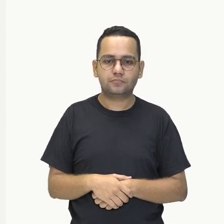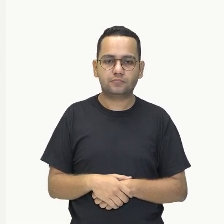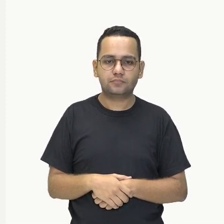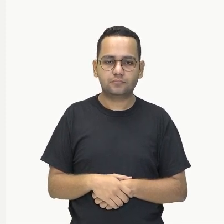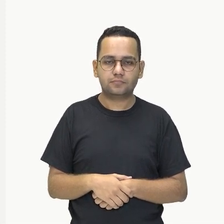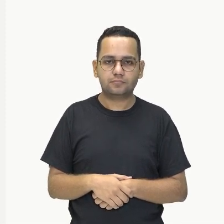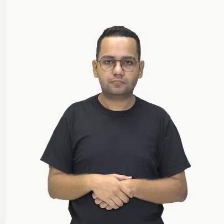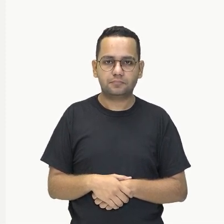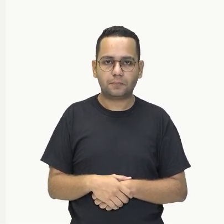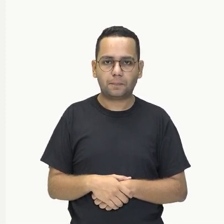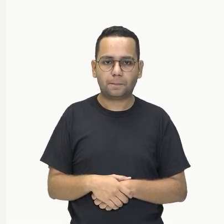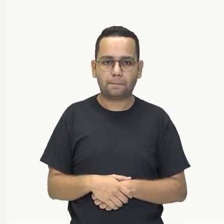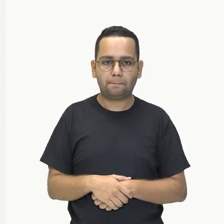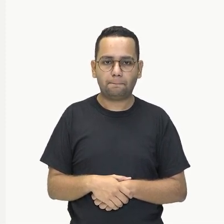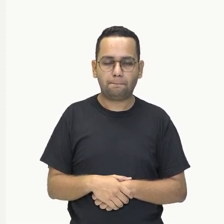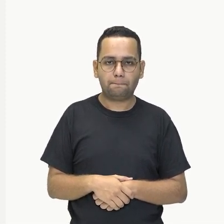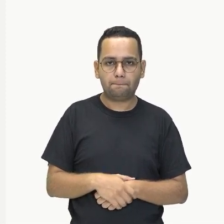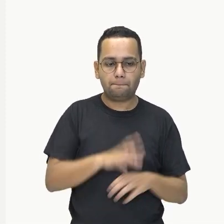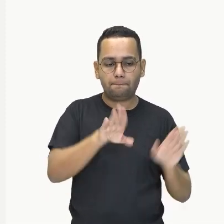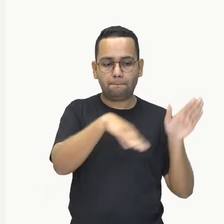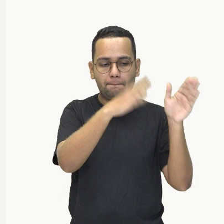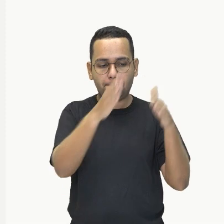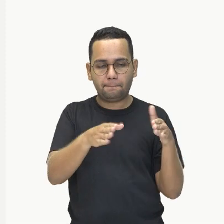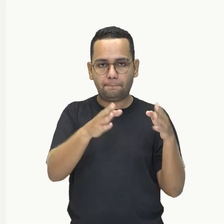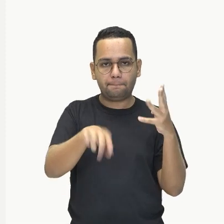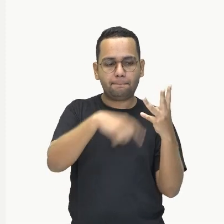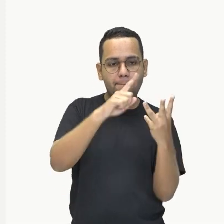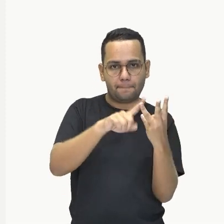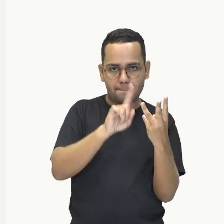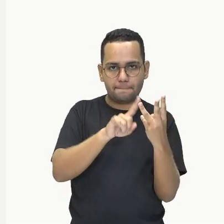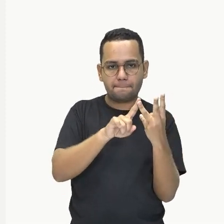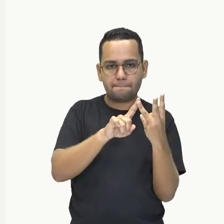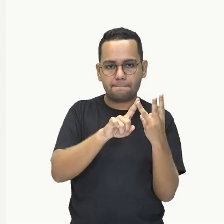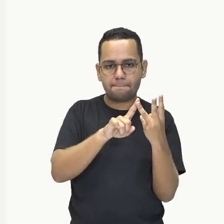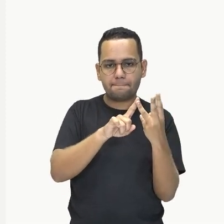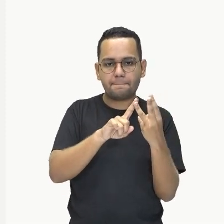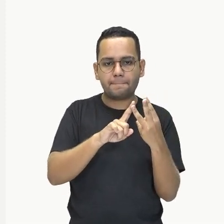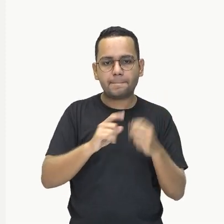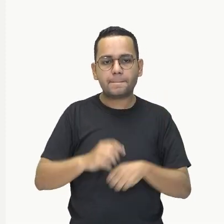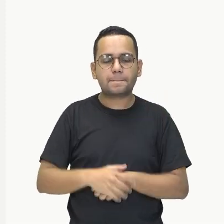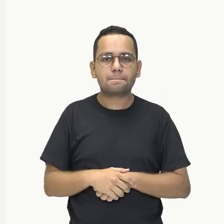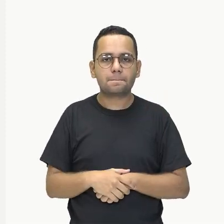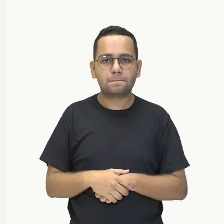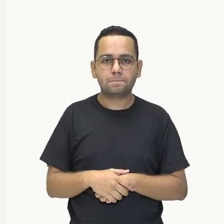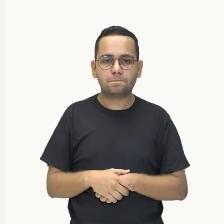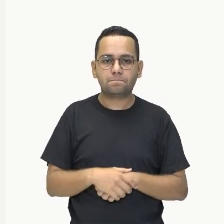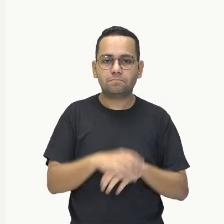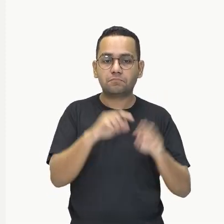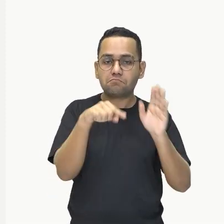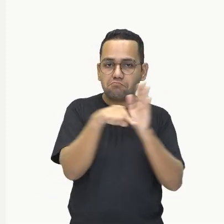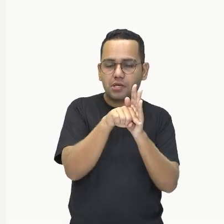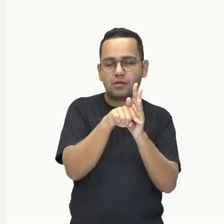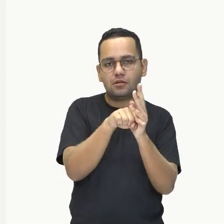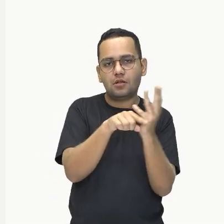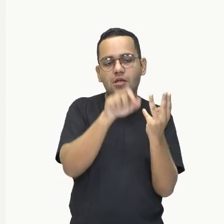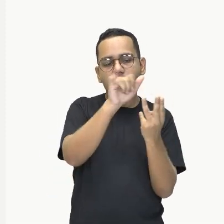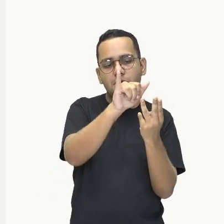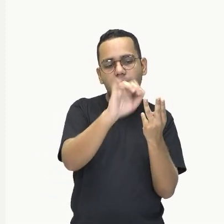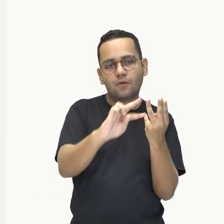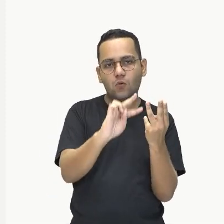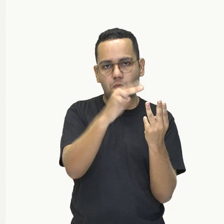Tudo certo? E aqui o nosso terceiro termo, né? Menos y